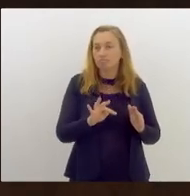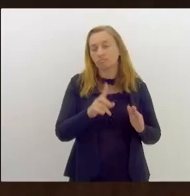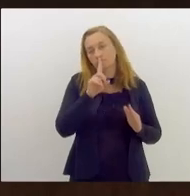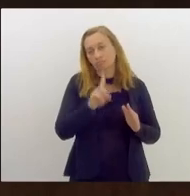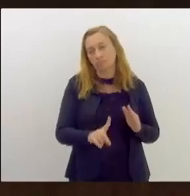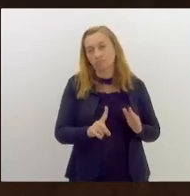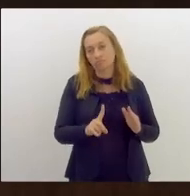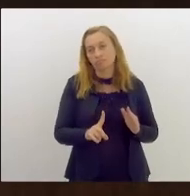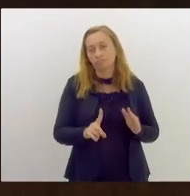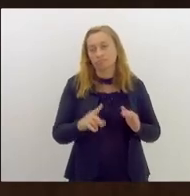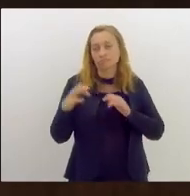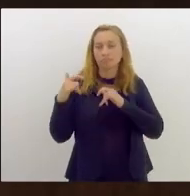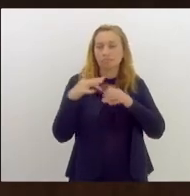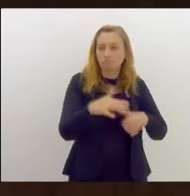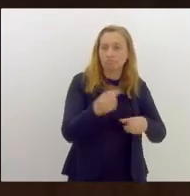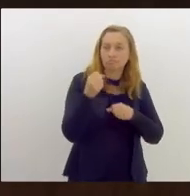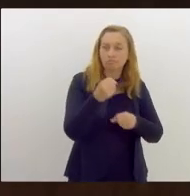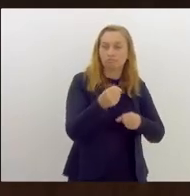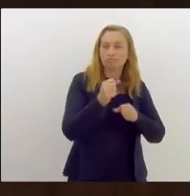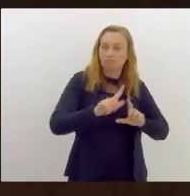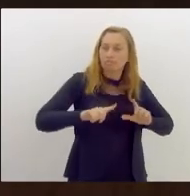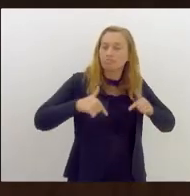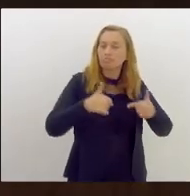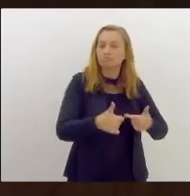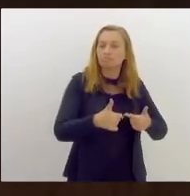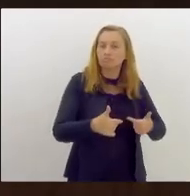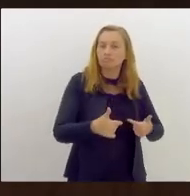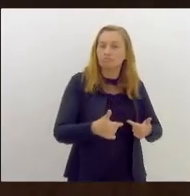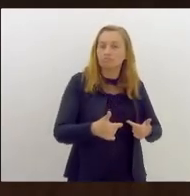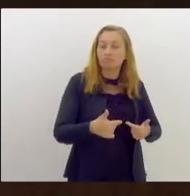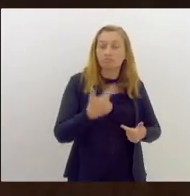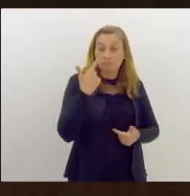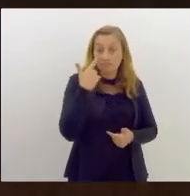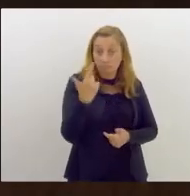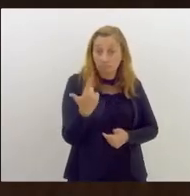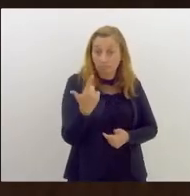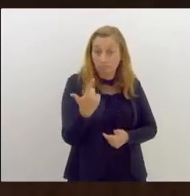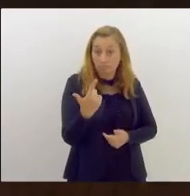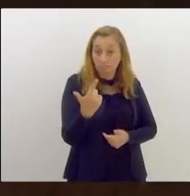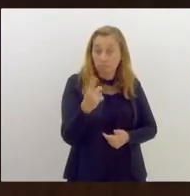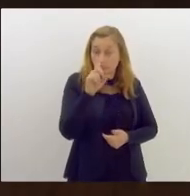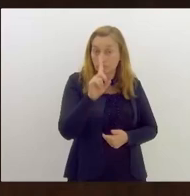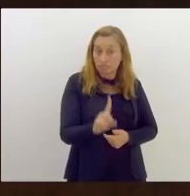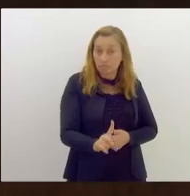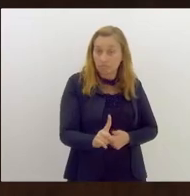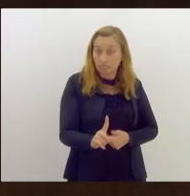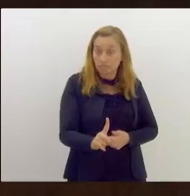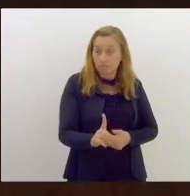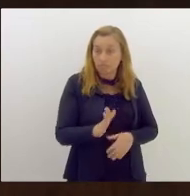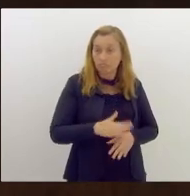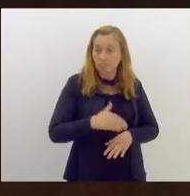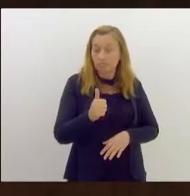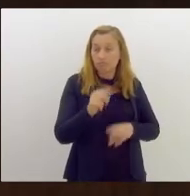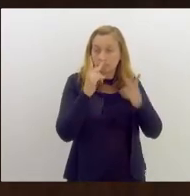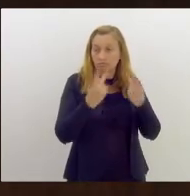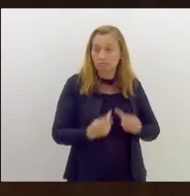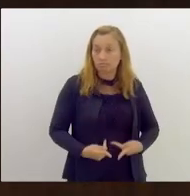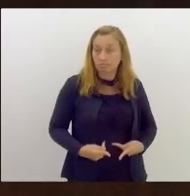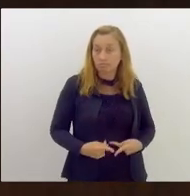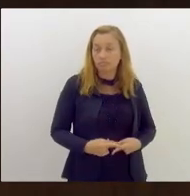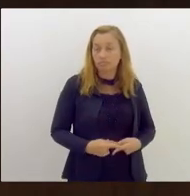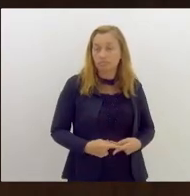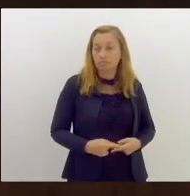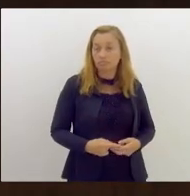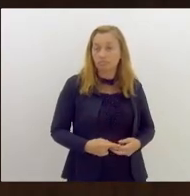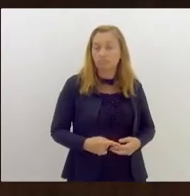ocupar É sim uma ação que está prevista como um direito à dignidade humana no nosso